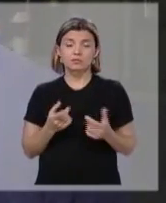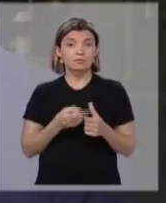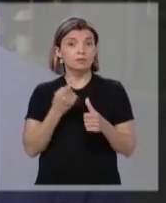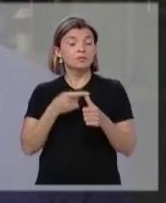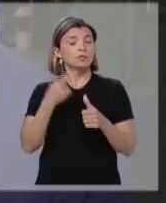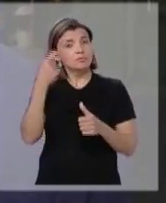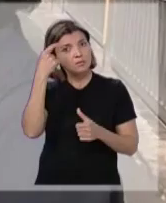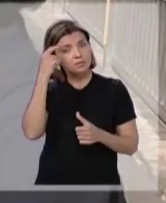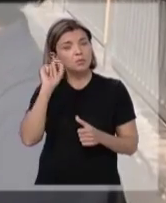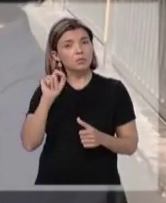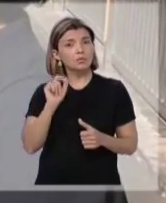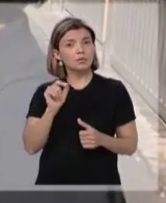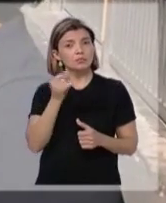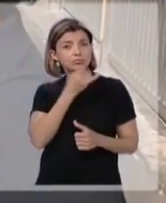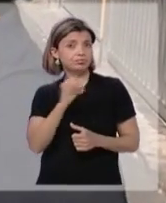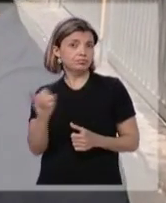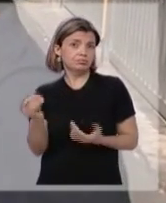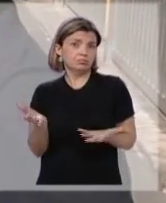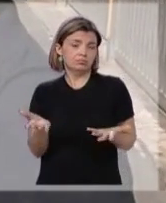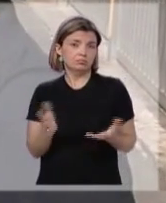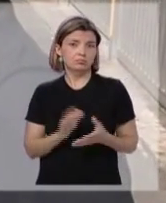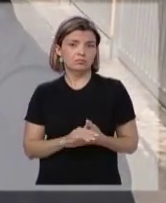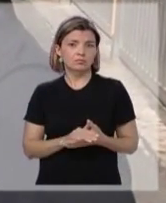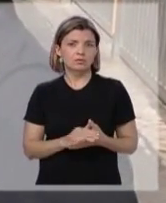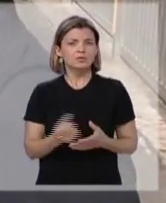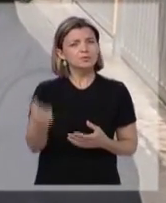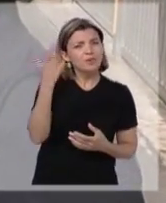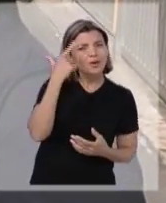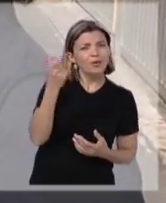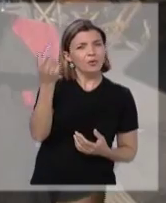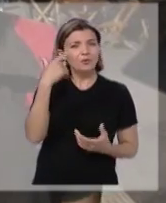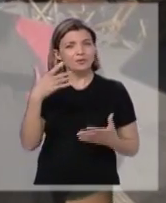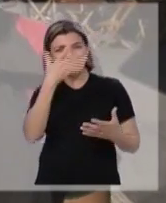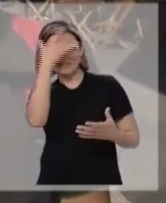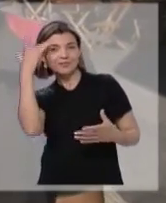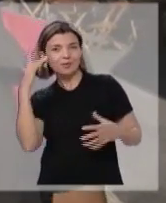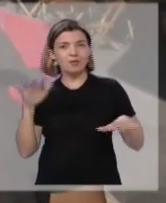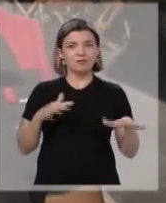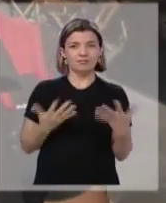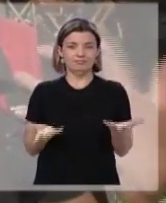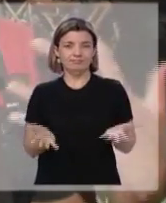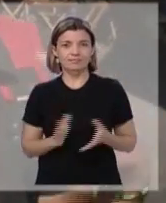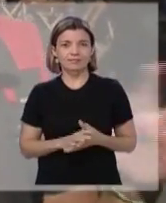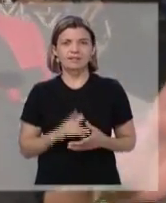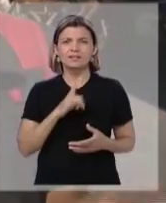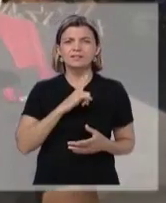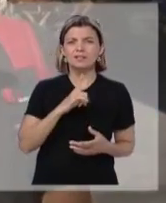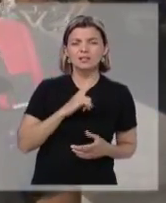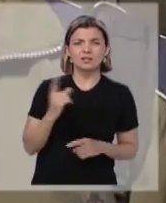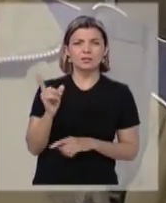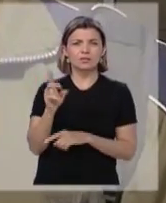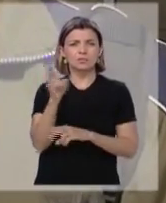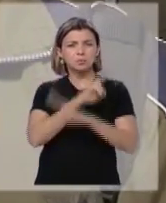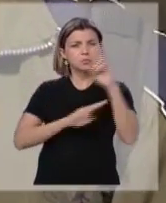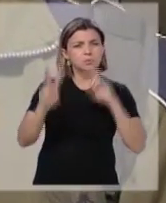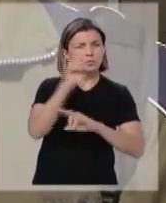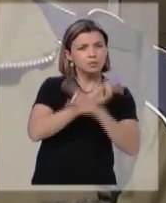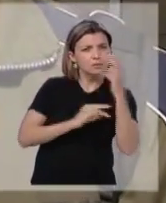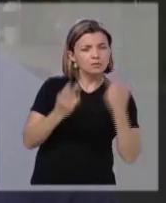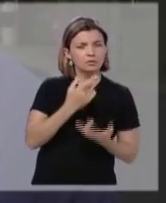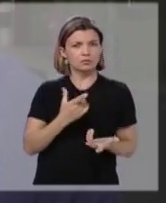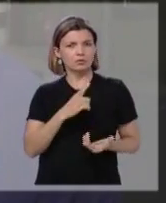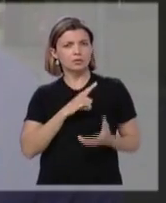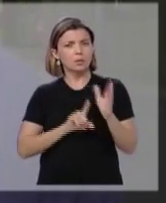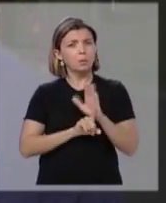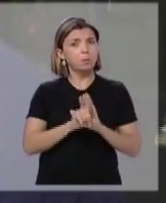Existem vários tipos de energia. A primeira coisa que vem à cabeça é a eletricidade. Energia é o sol, a luz, a gente é uma energia. A energia